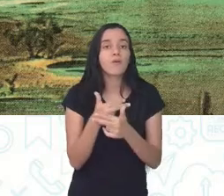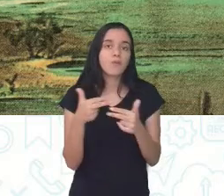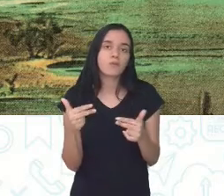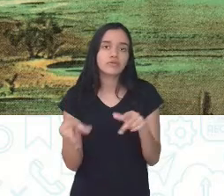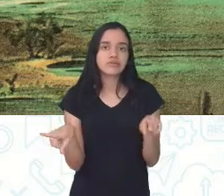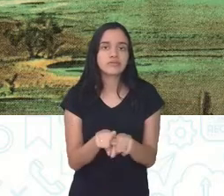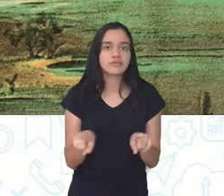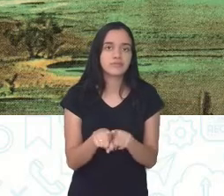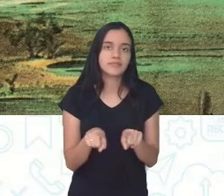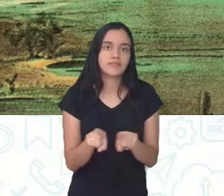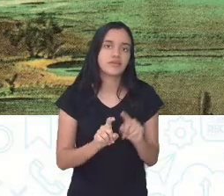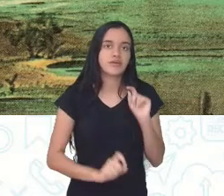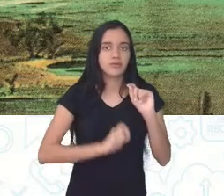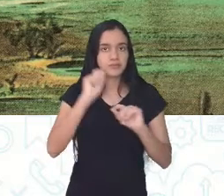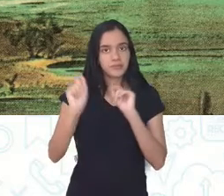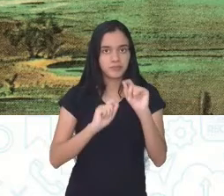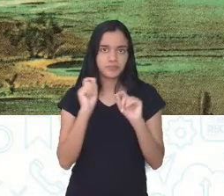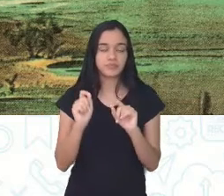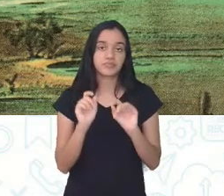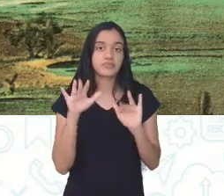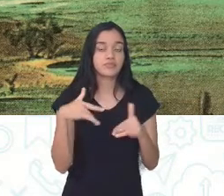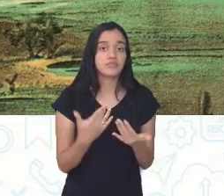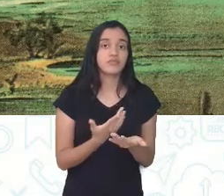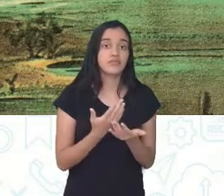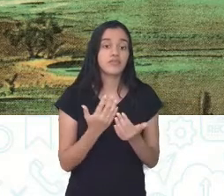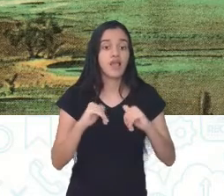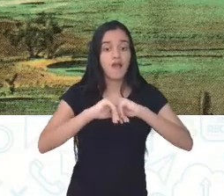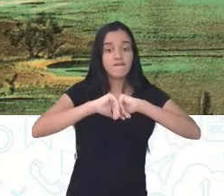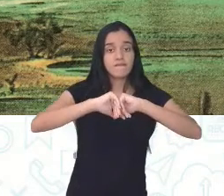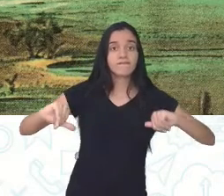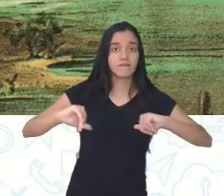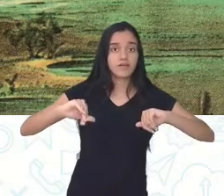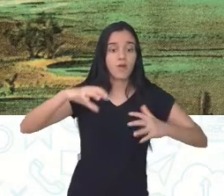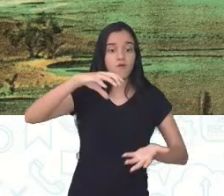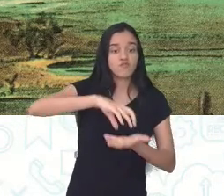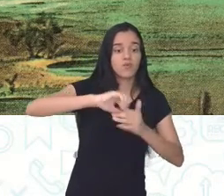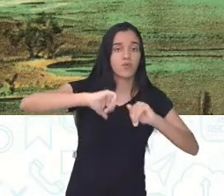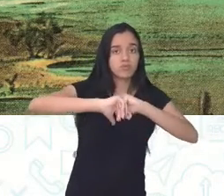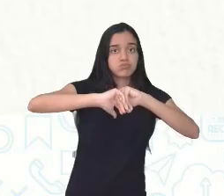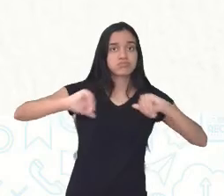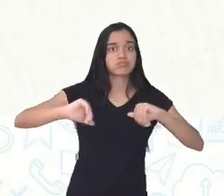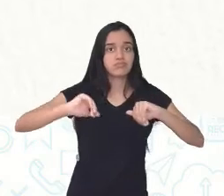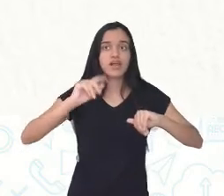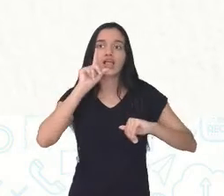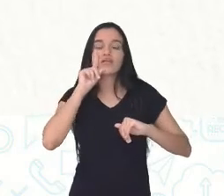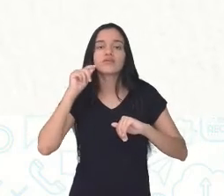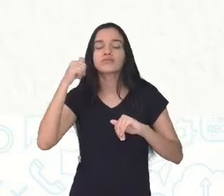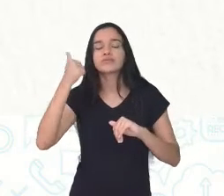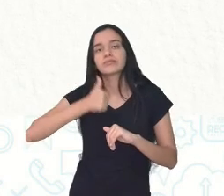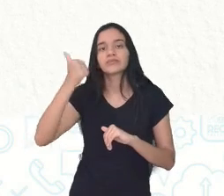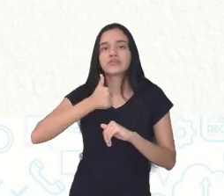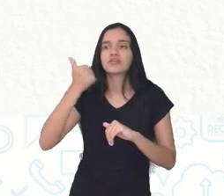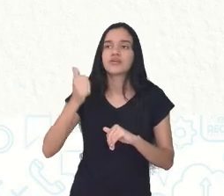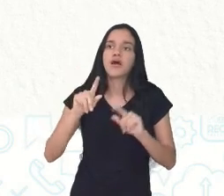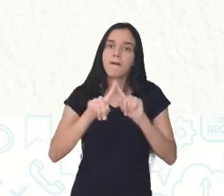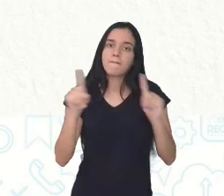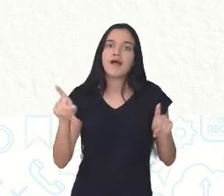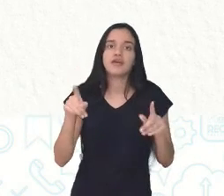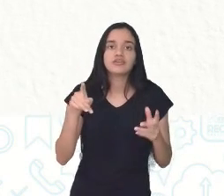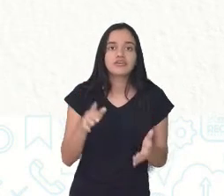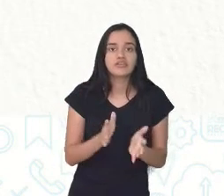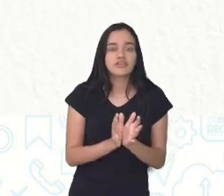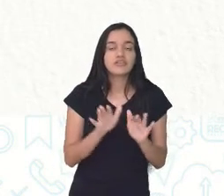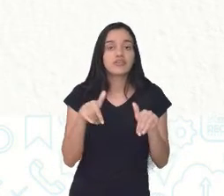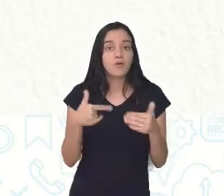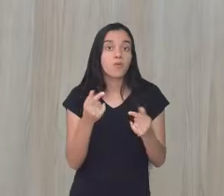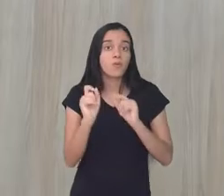eles colocavam, né, era de descentralizar esse poder do imperador. Mas aí a pressão ali